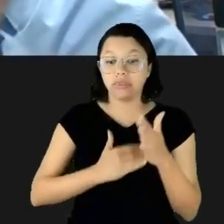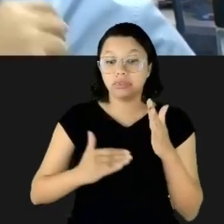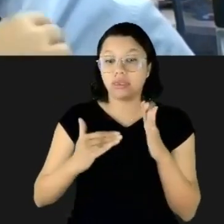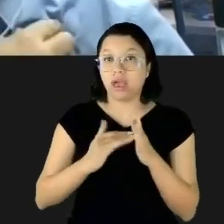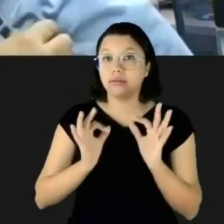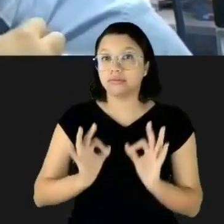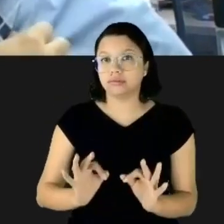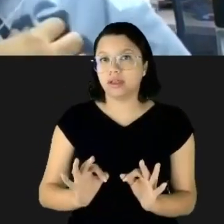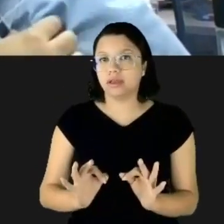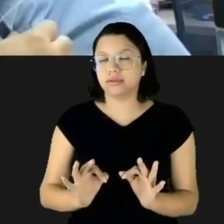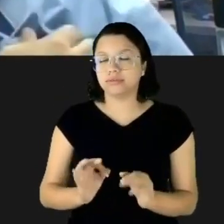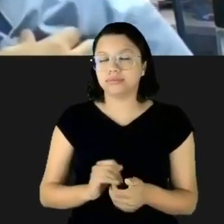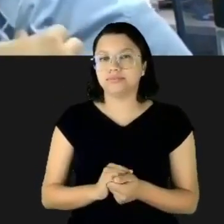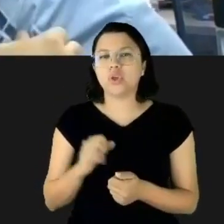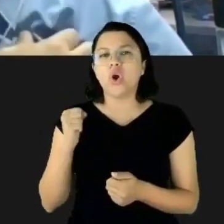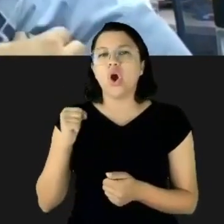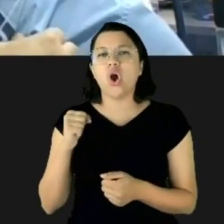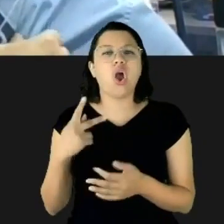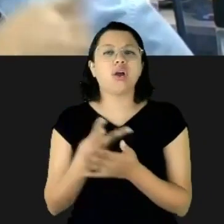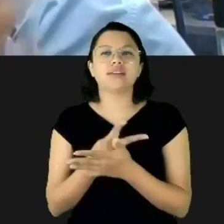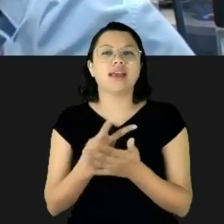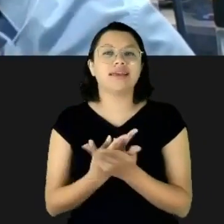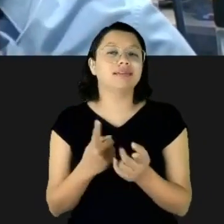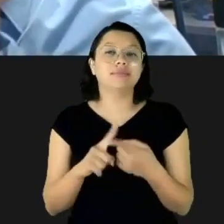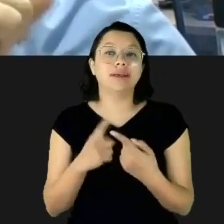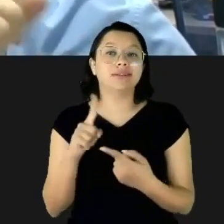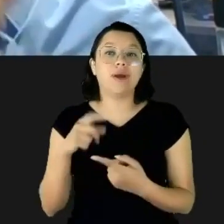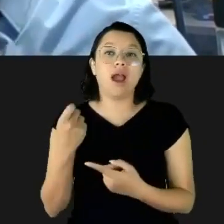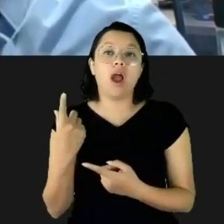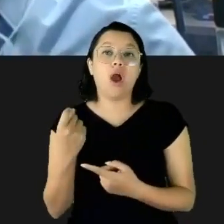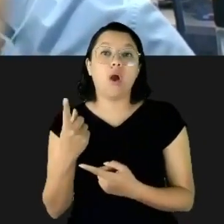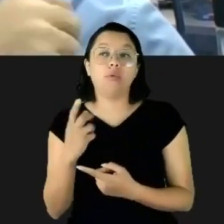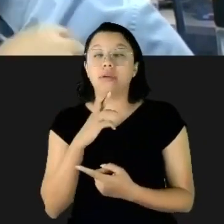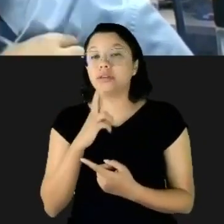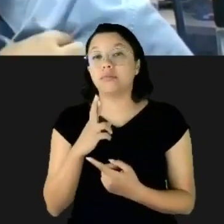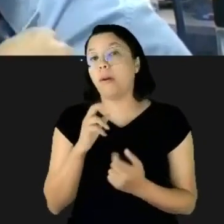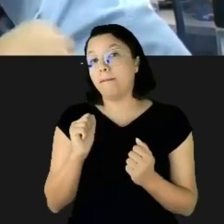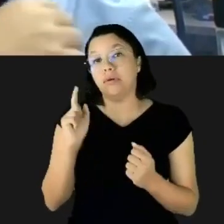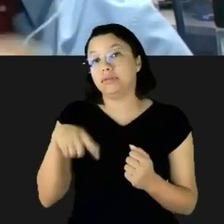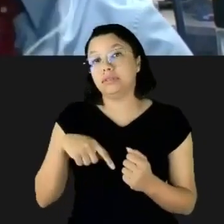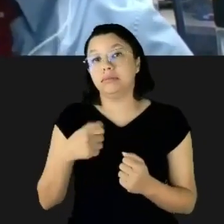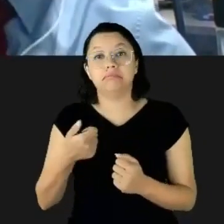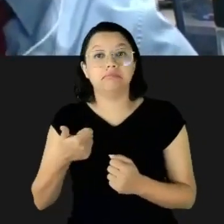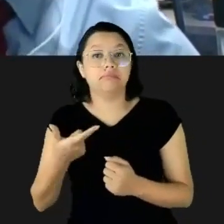O oito aqui não está errado, mas não é a única resposta. Pode ser dez, pode ser doze.